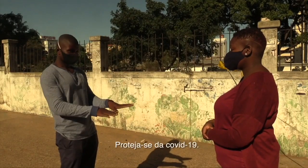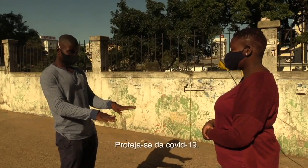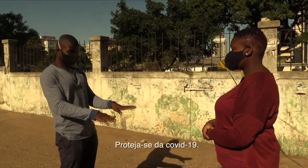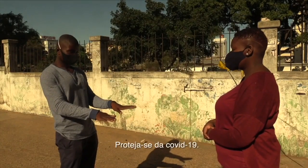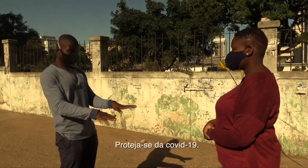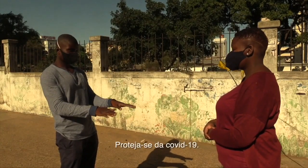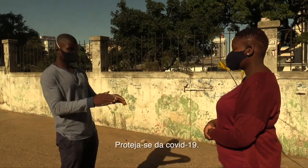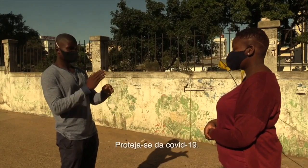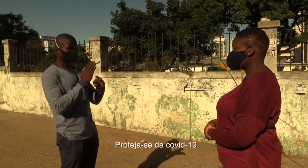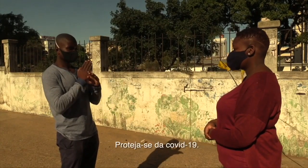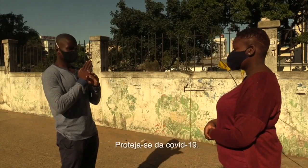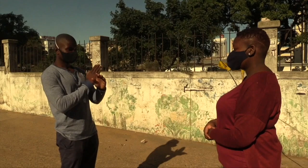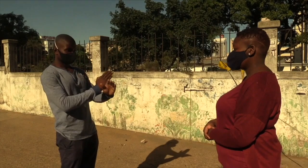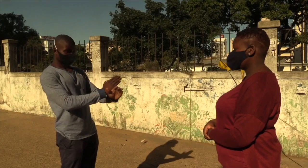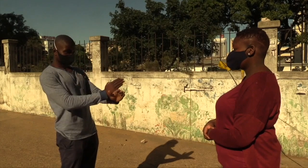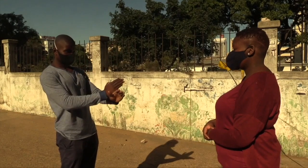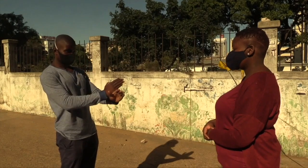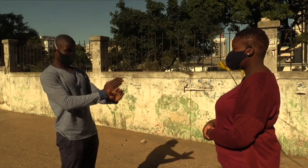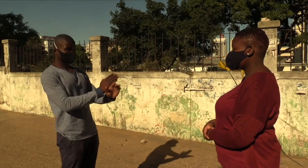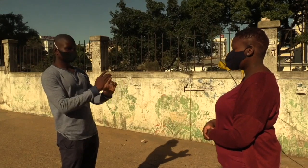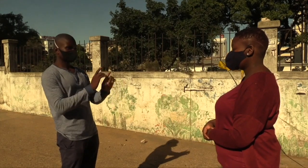Proteja-se da Covid-19.